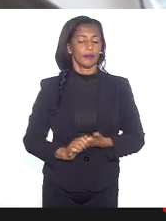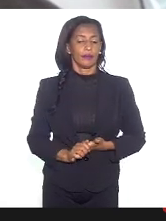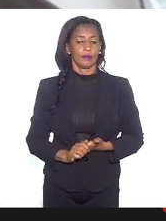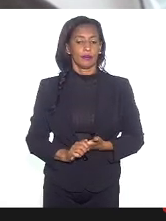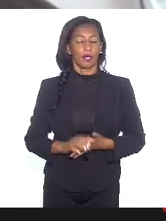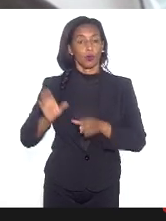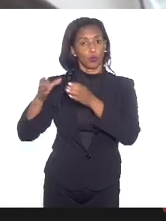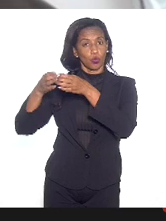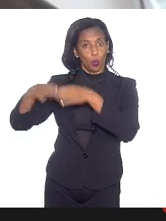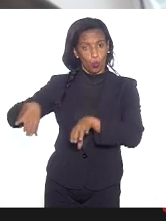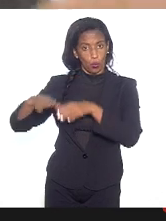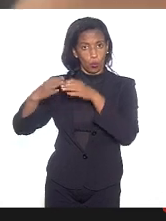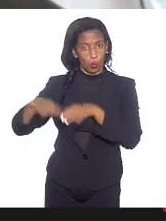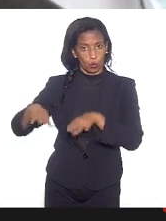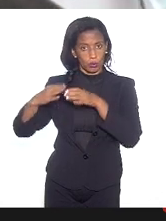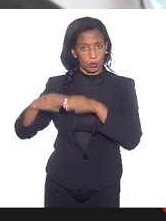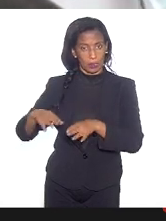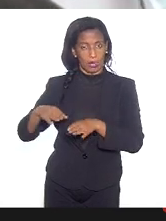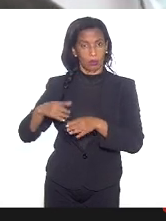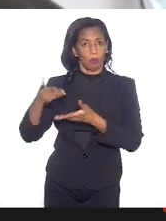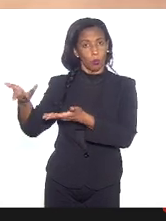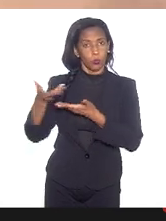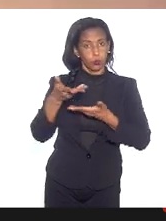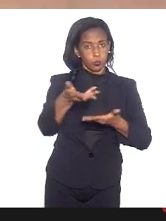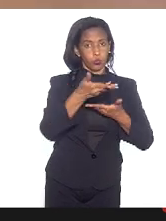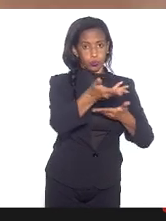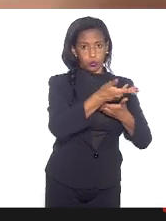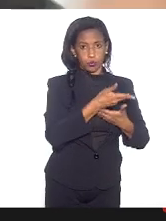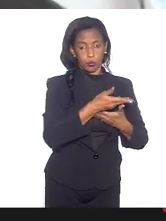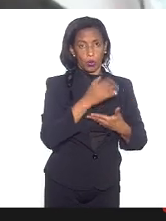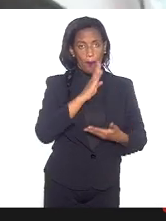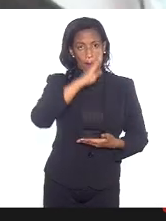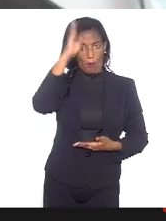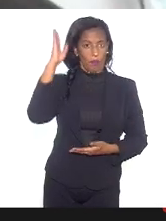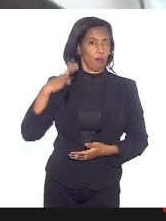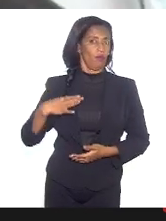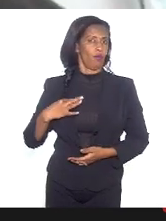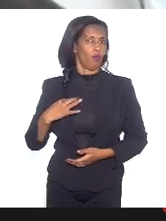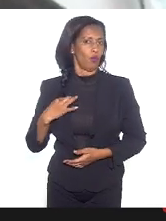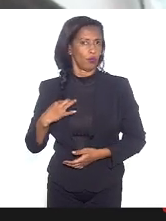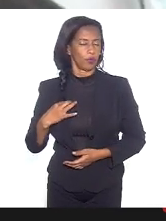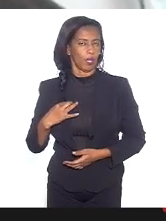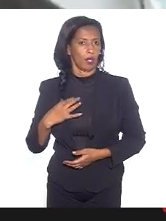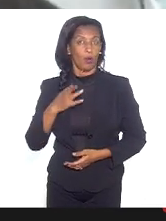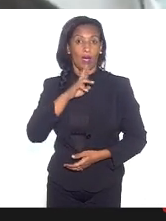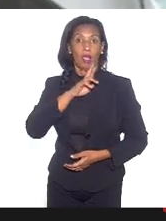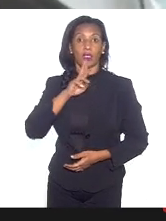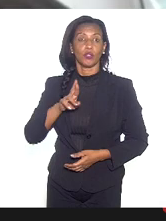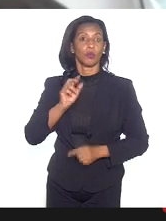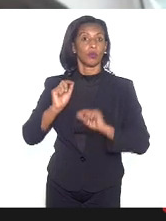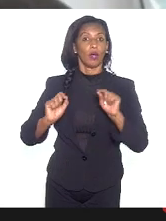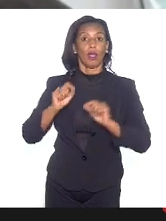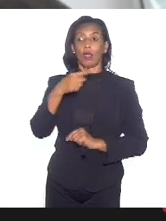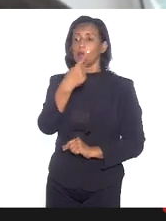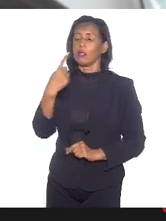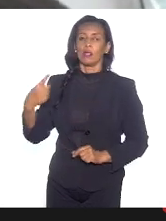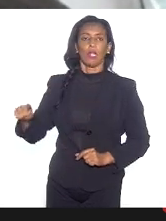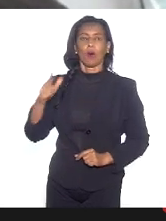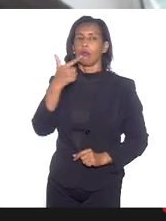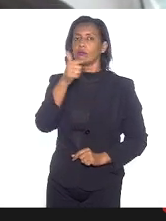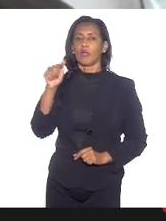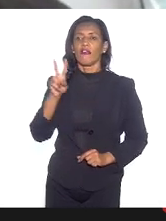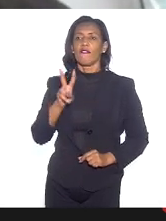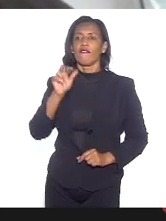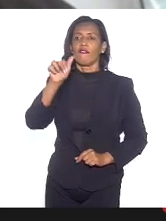dos concursados para o chamamento de bombeiros voluntários. A resposta é: não existirão